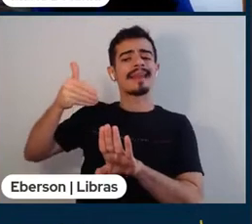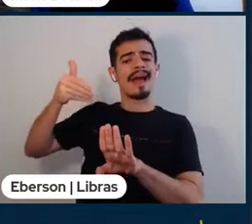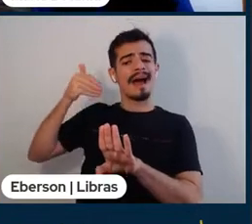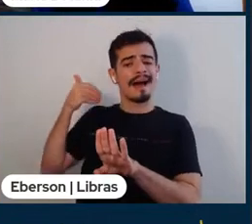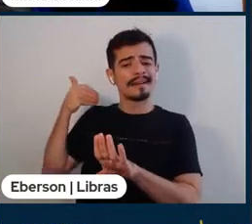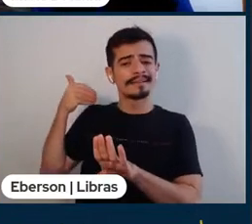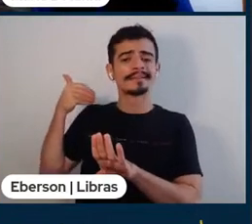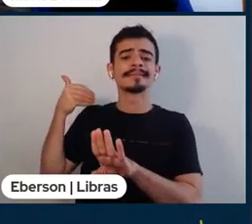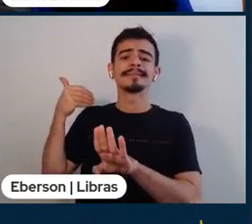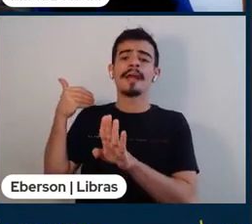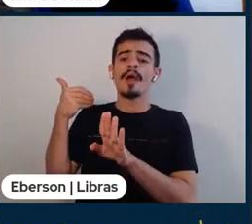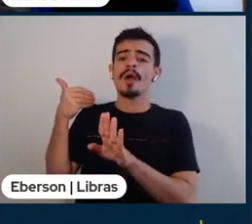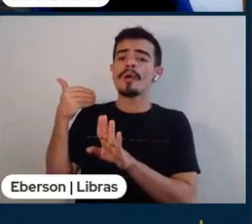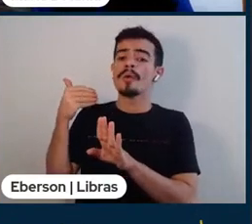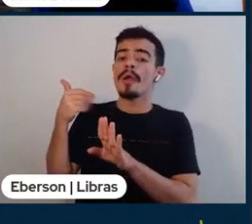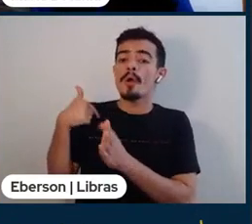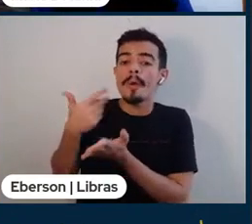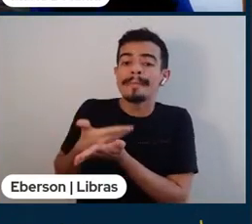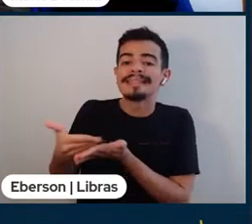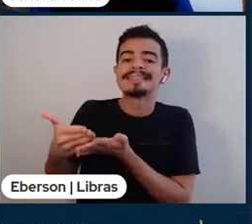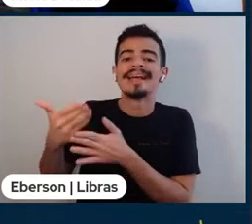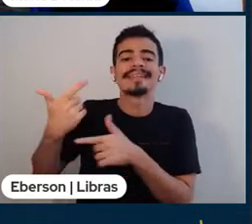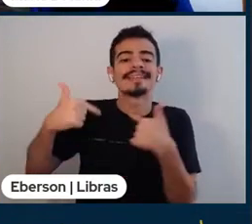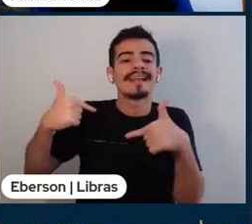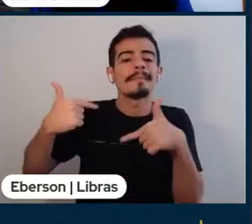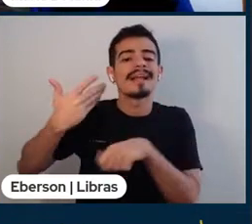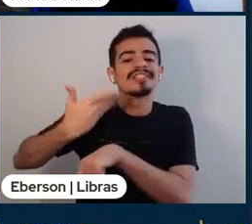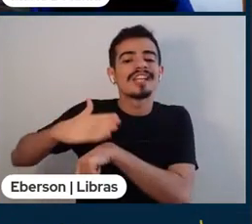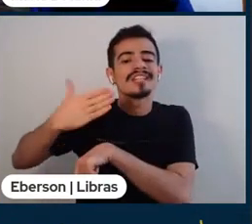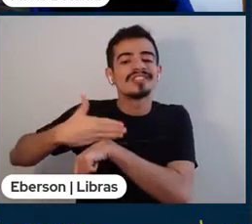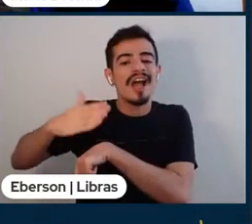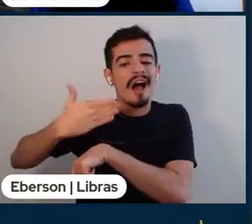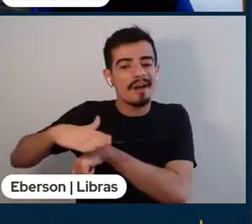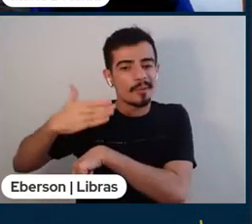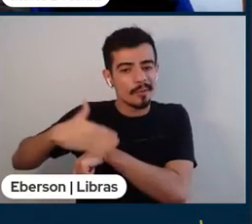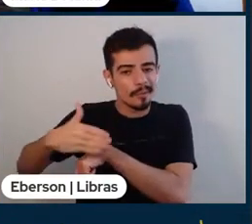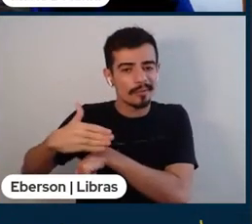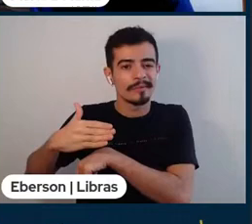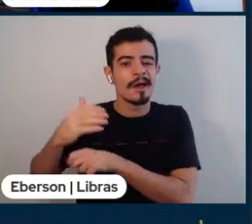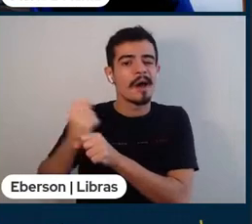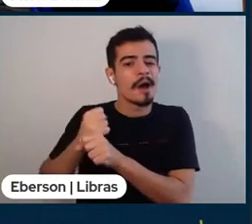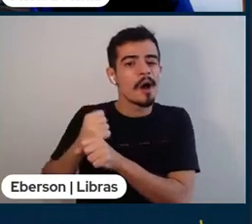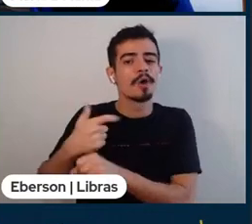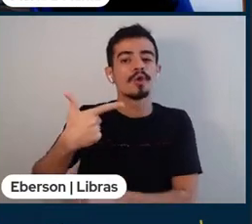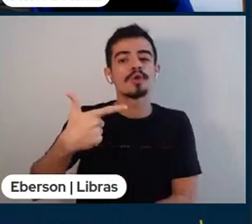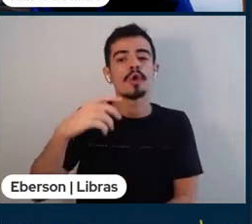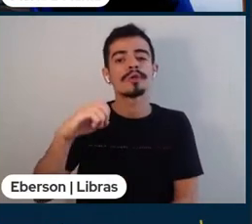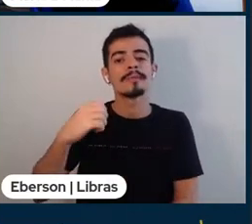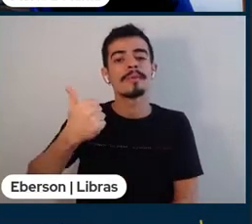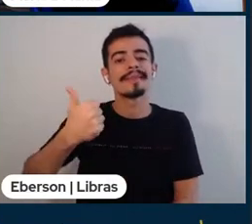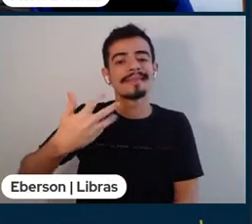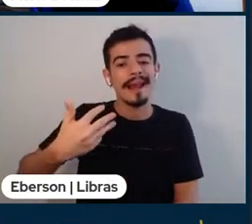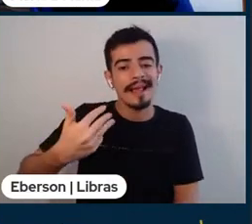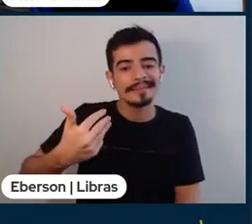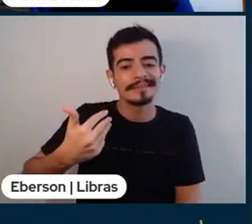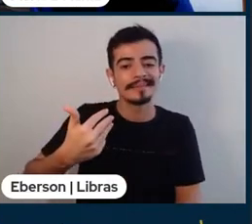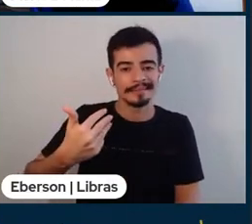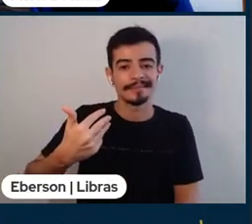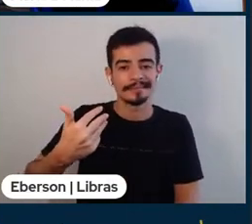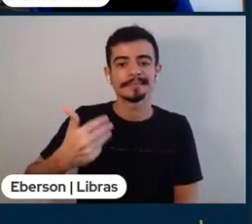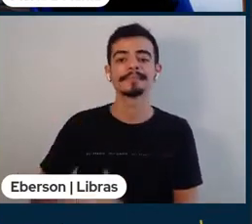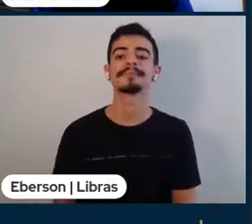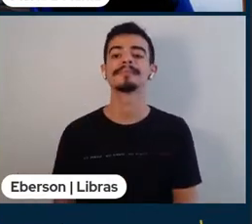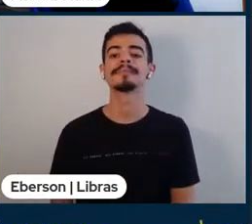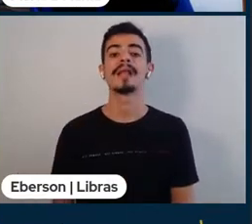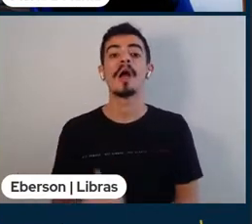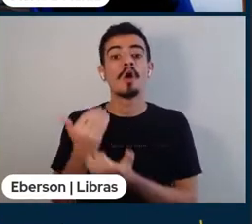lá atrás, quando eu comecei a ser estagiária, 2014, 2013 para 2014, eu comecei a